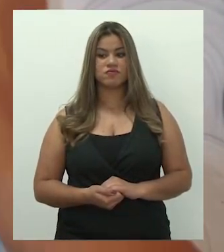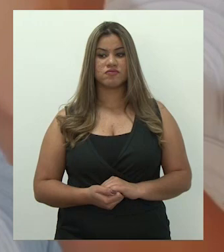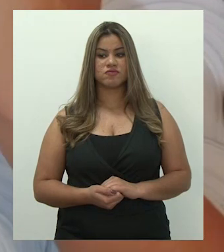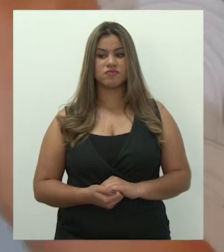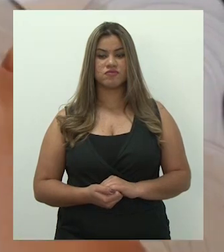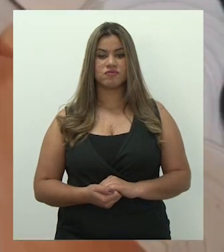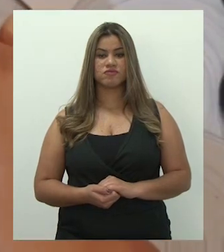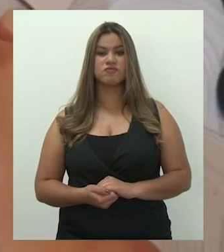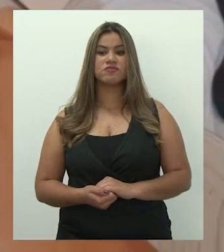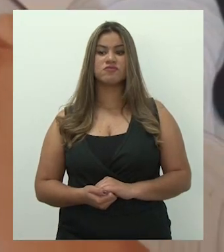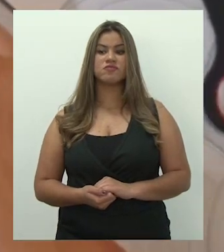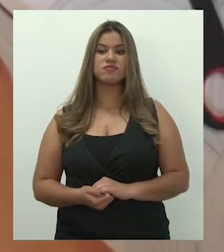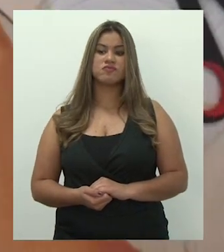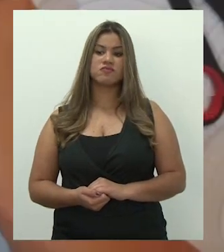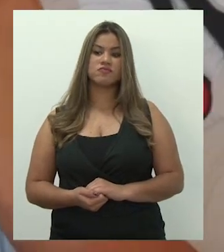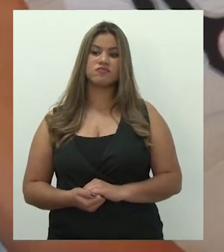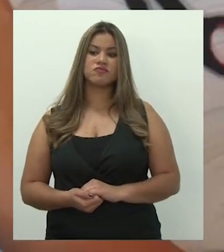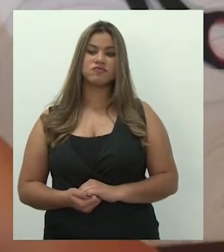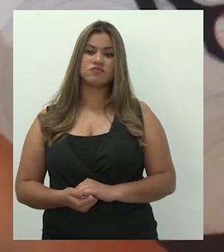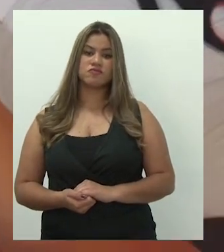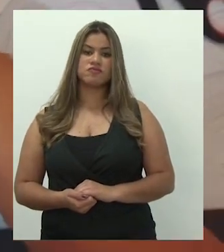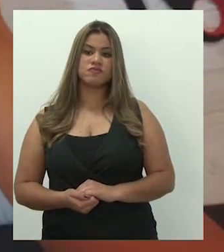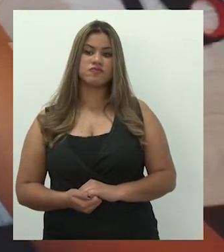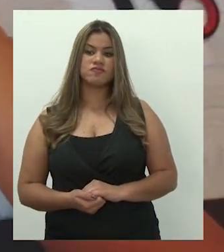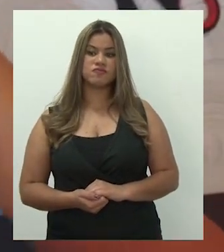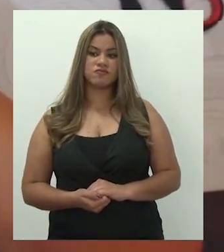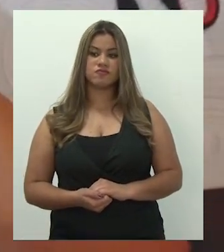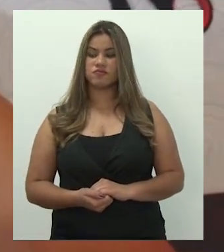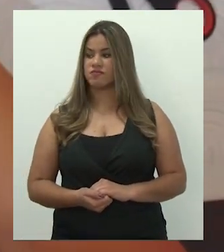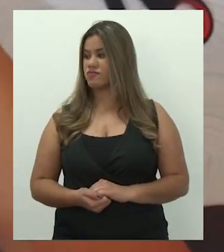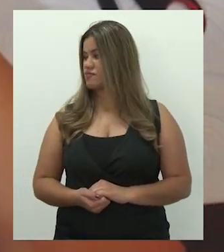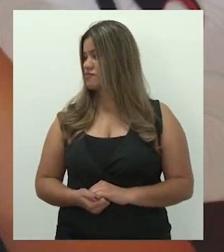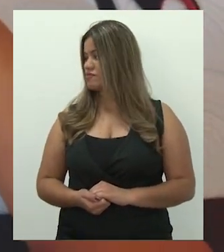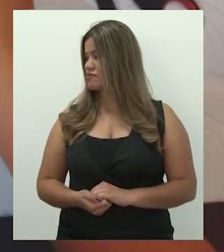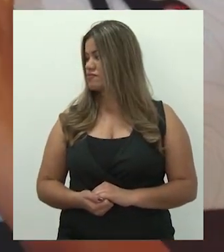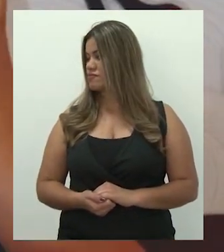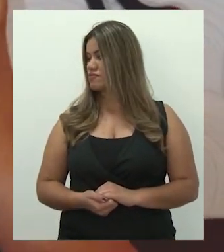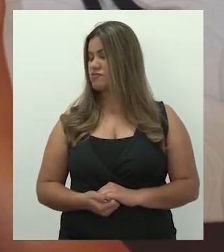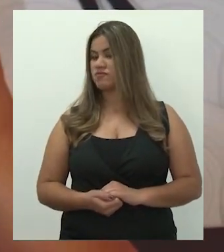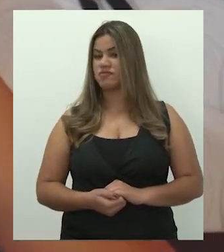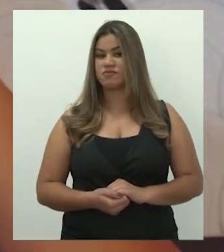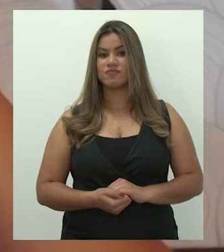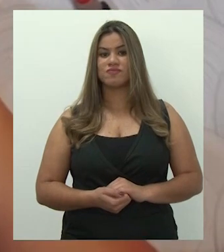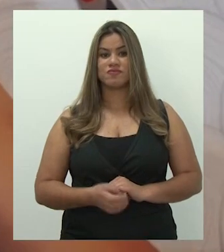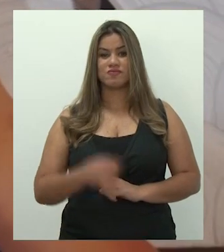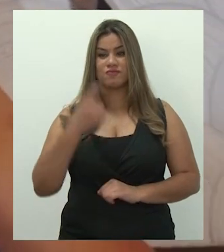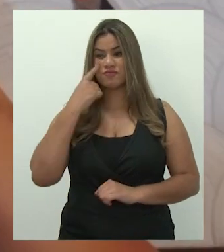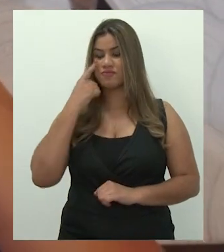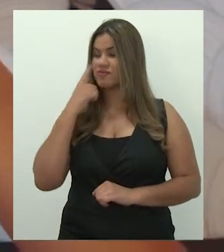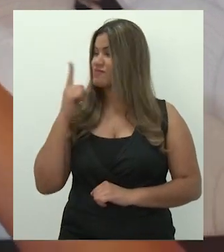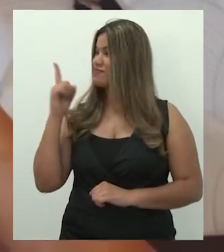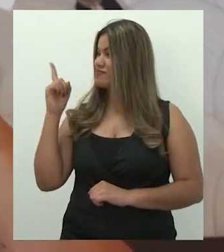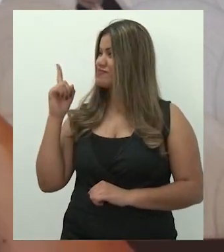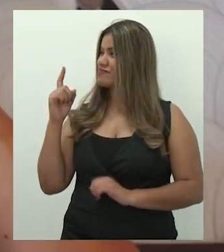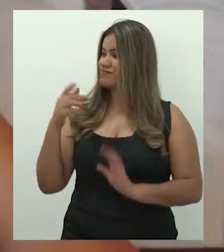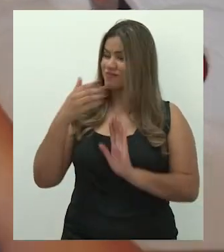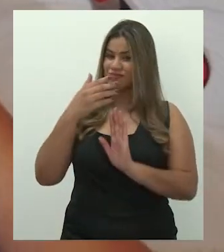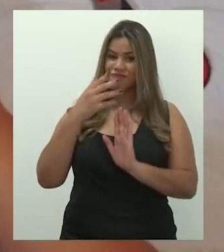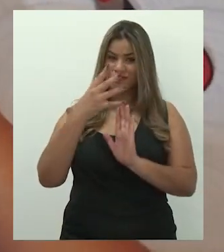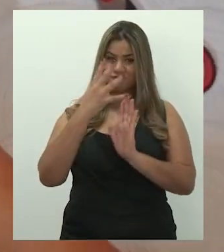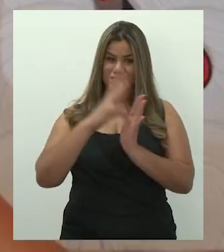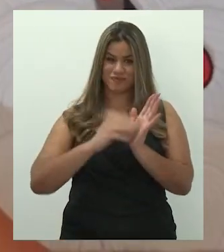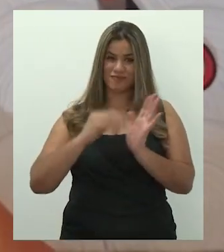dobra do outro lado, reforce bem, faça sempre dos dois lados. E já podemos abrir a nossa